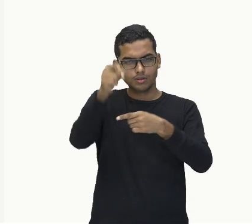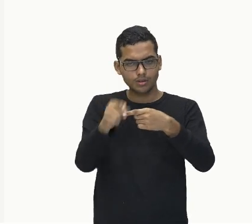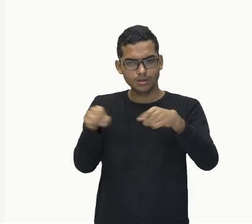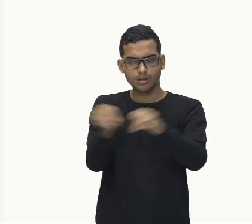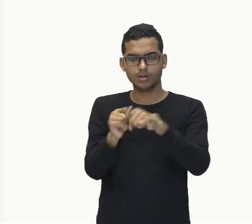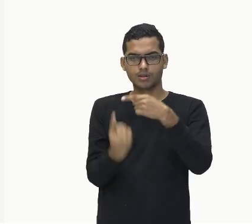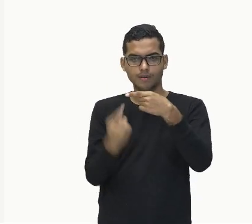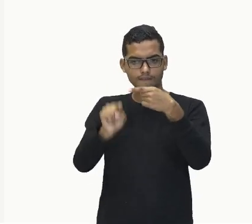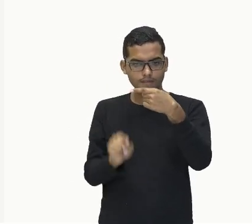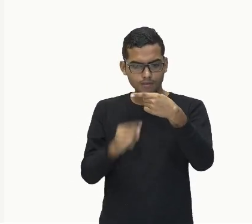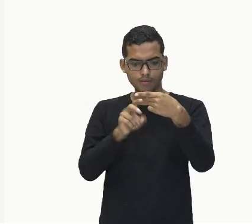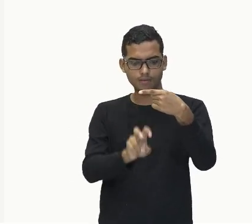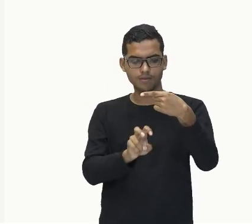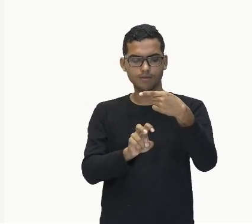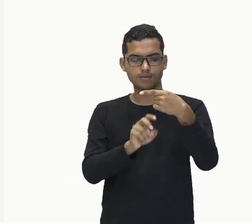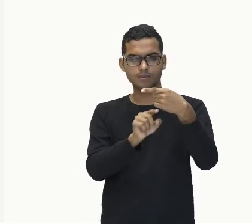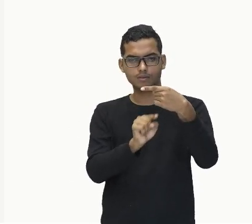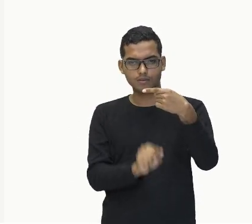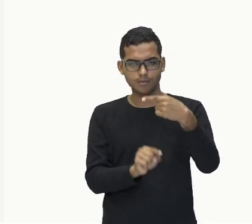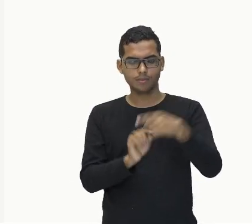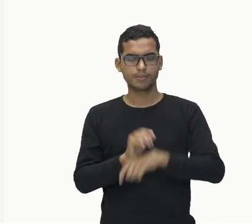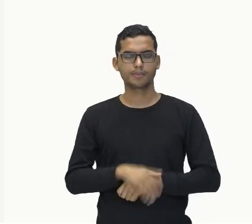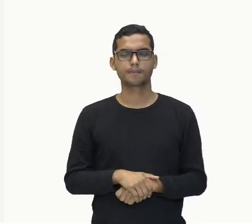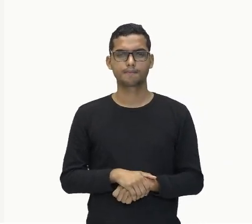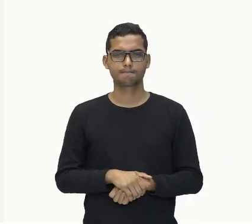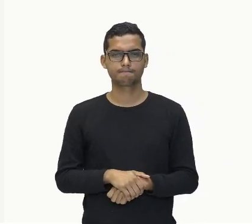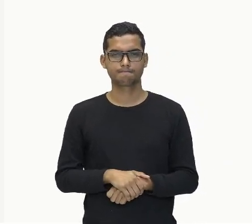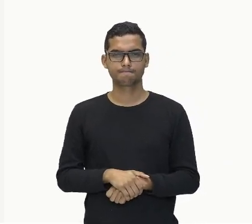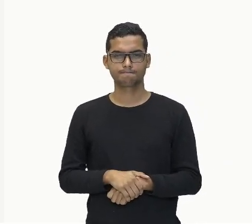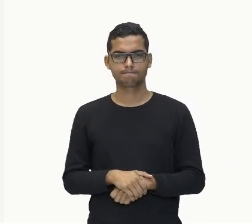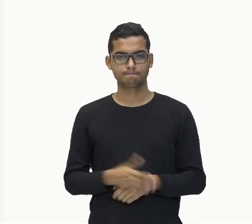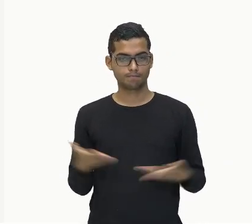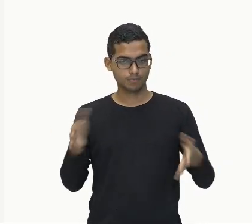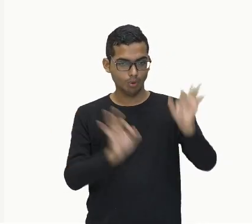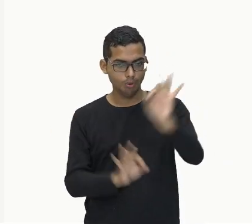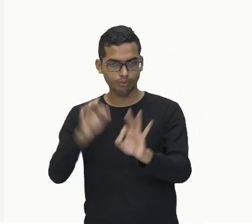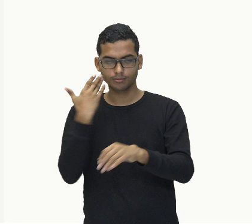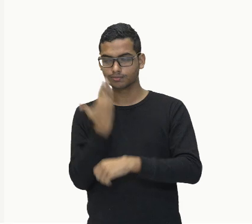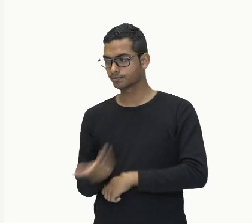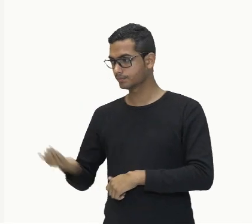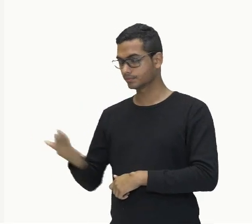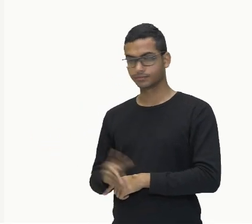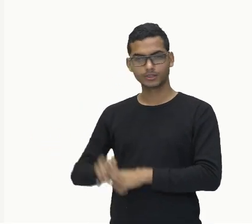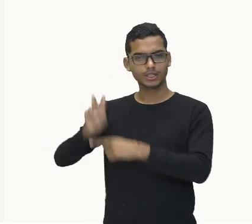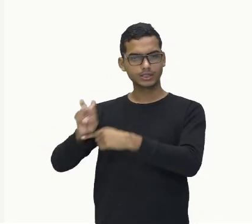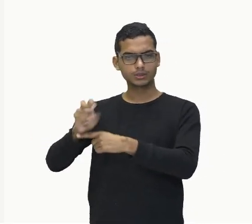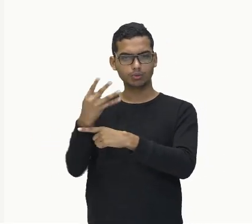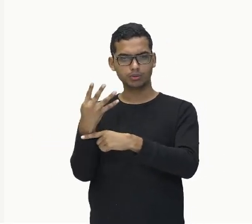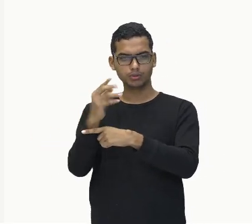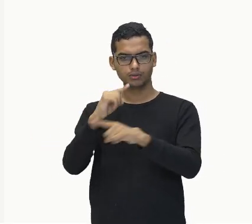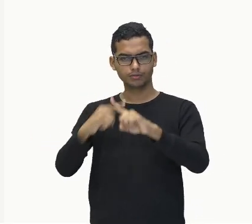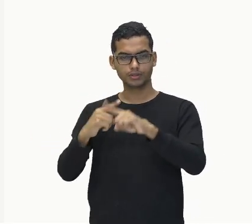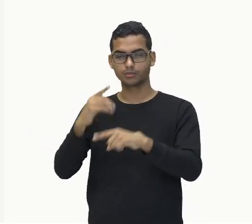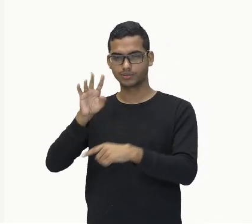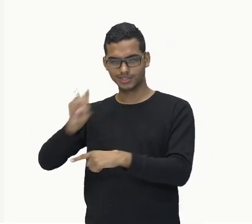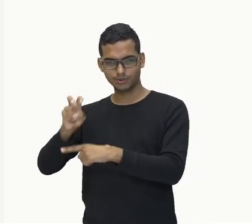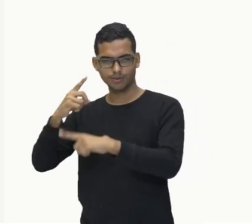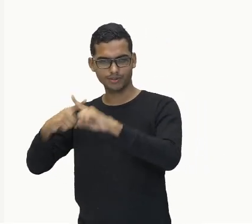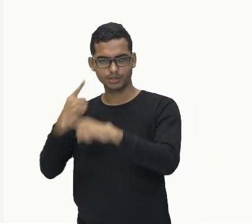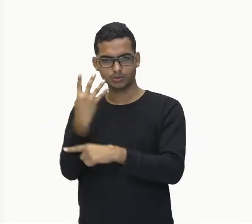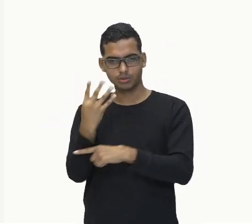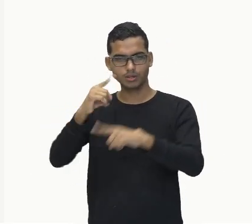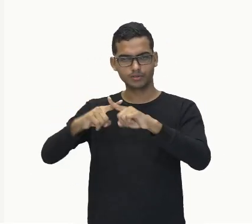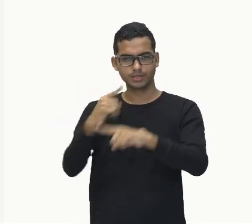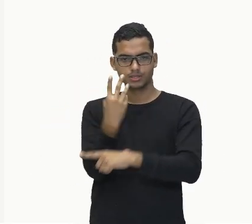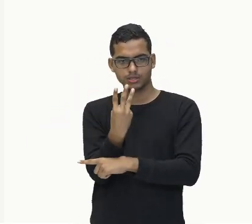1 fatorial vezes 5 fatorial. E aí a gente vai desenvolver para poder fazer a simplificação. Desenvolvemos o